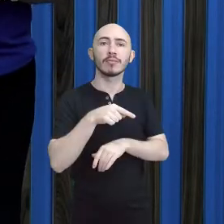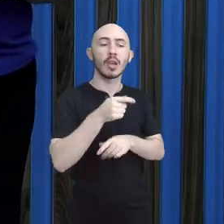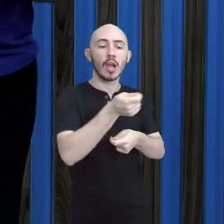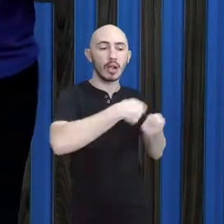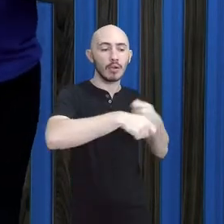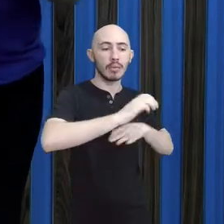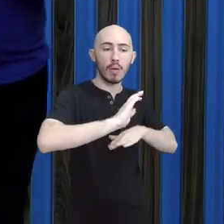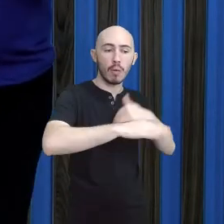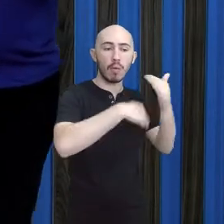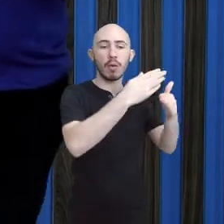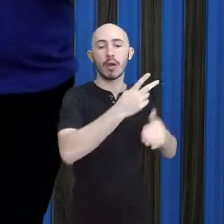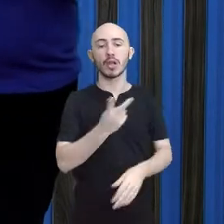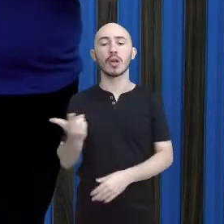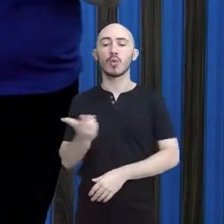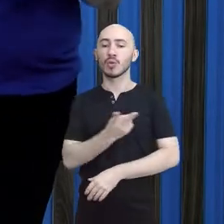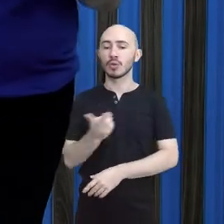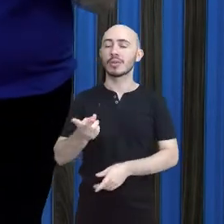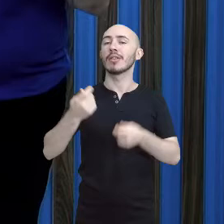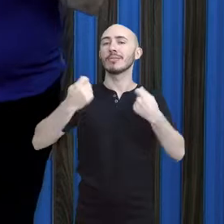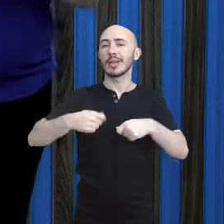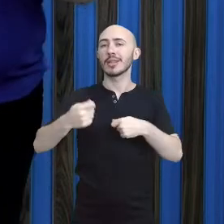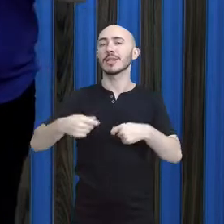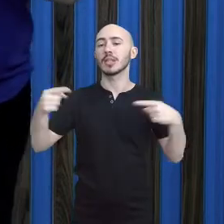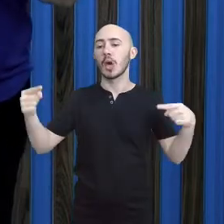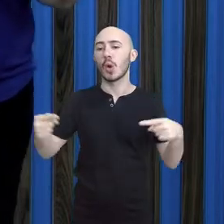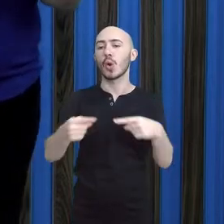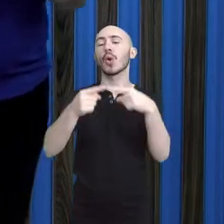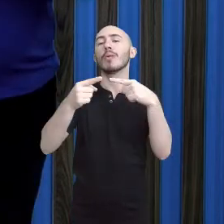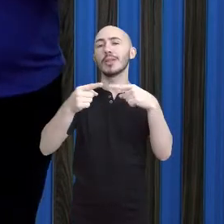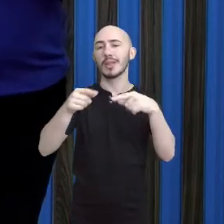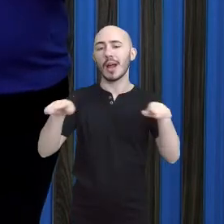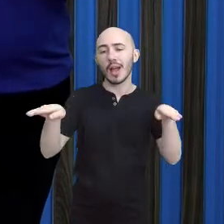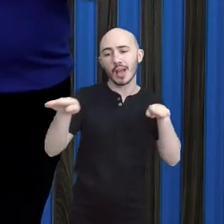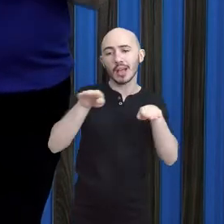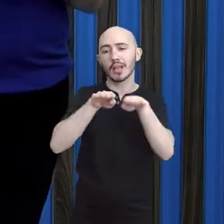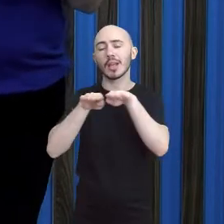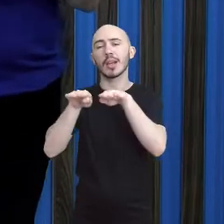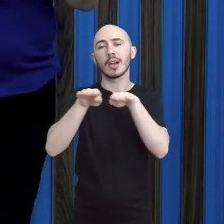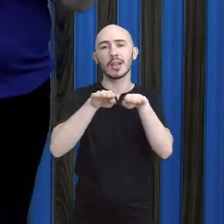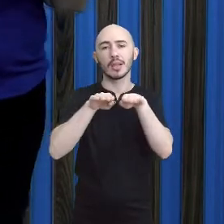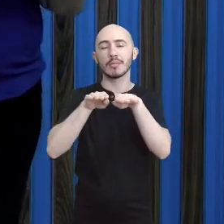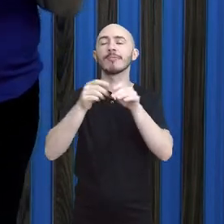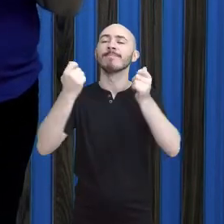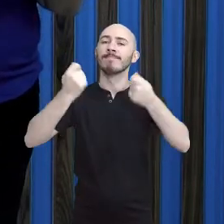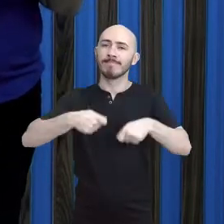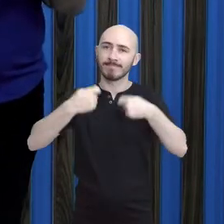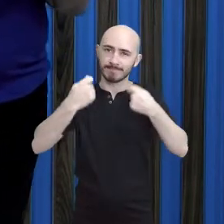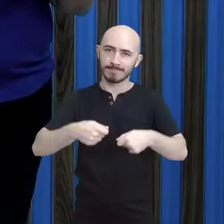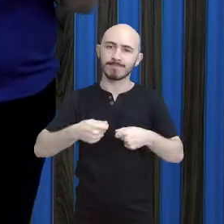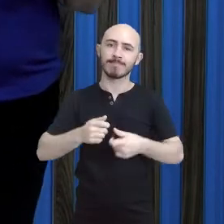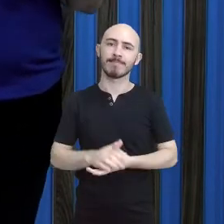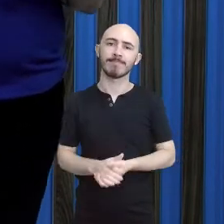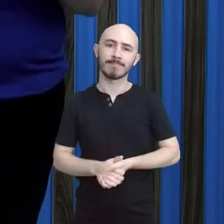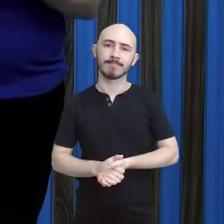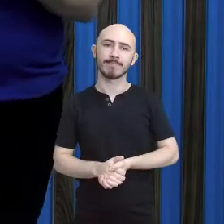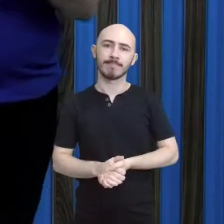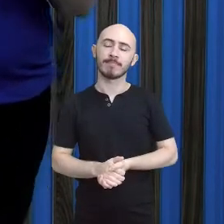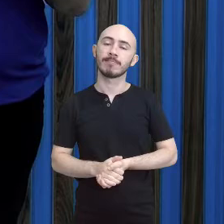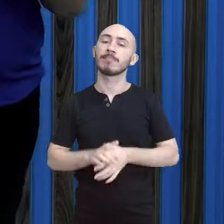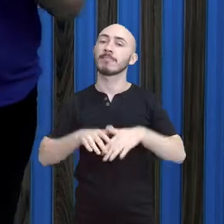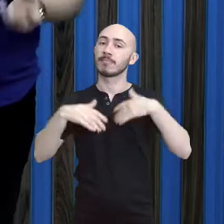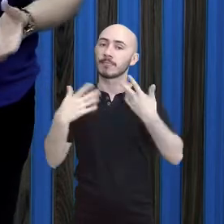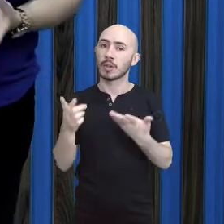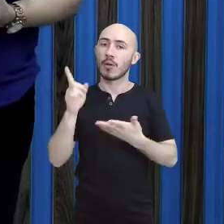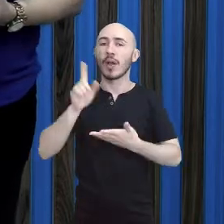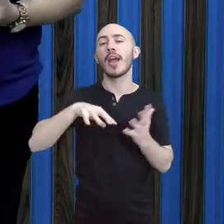desenvolvimento econômico. Porque quando as duas se acertam, existe um equilíbrio aí, né? E seria o quê?